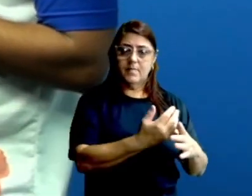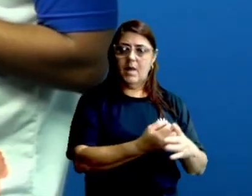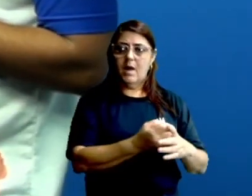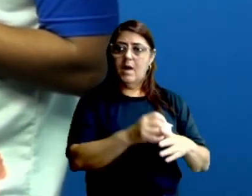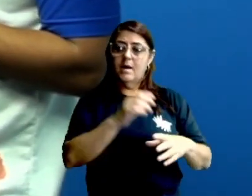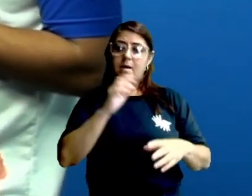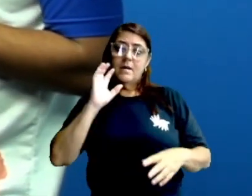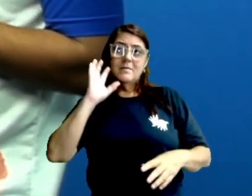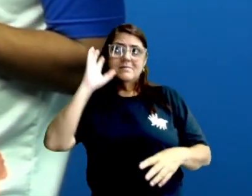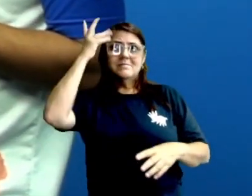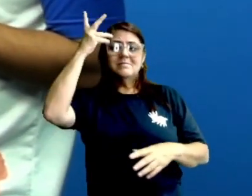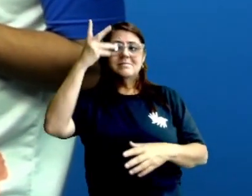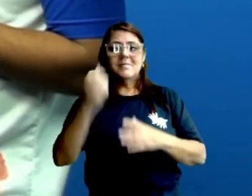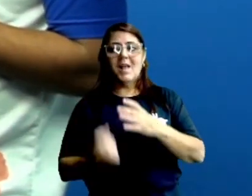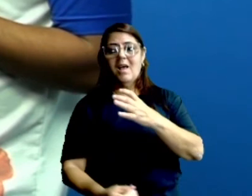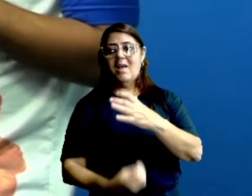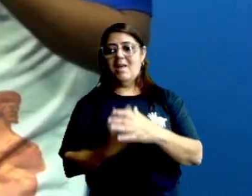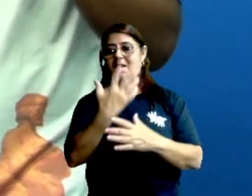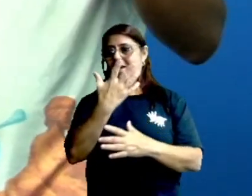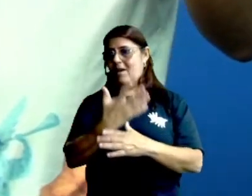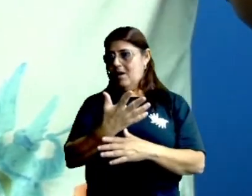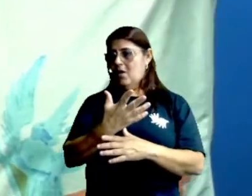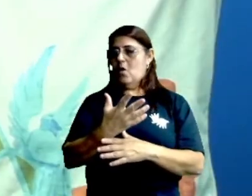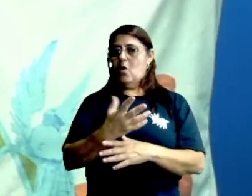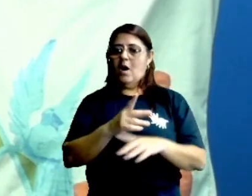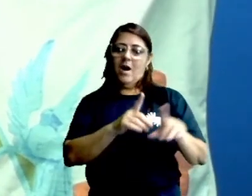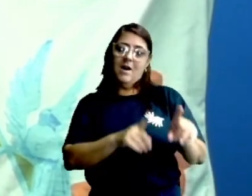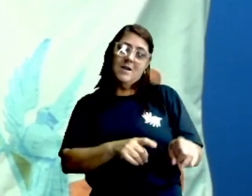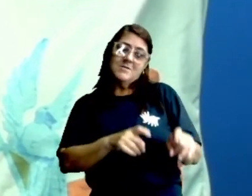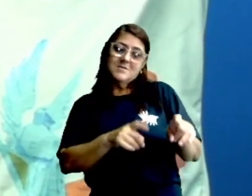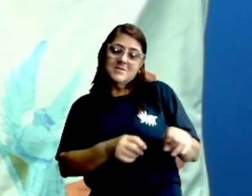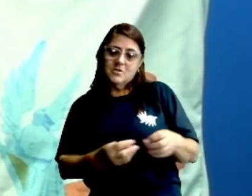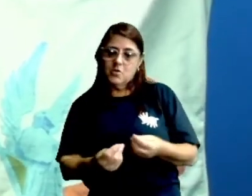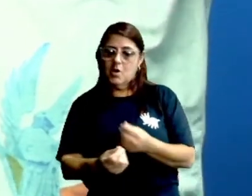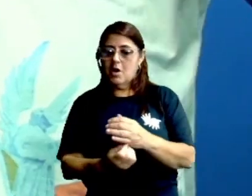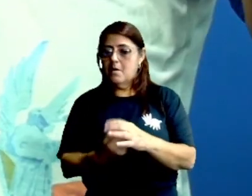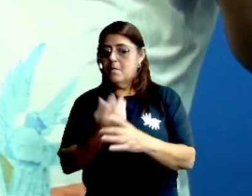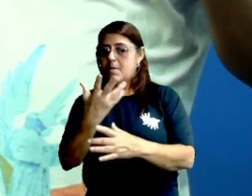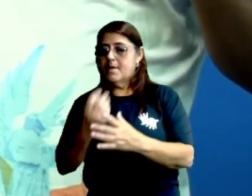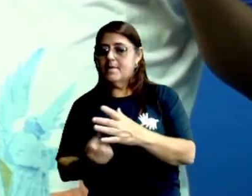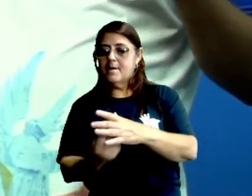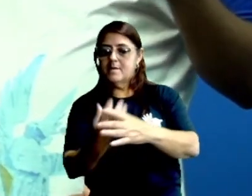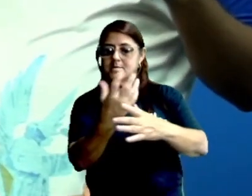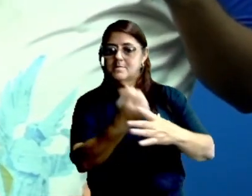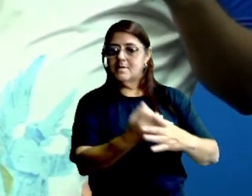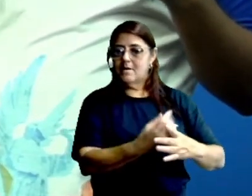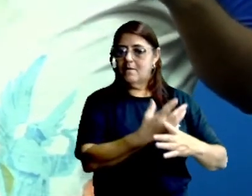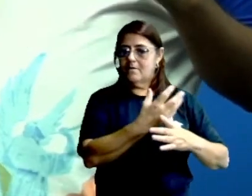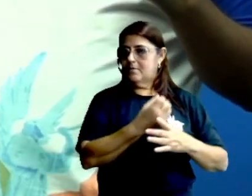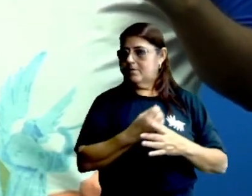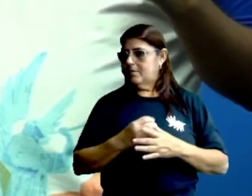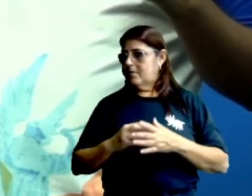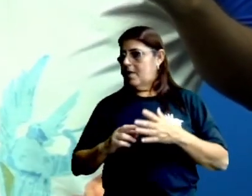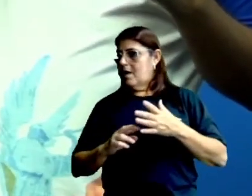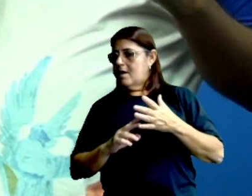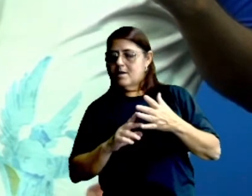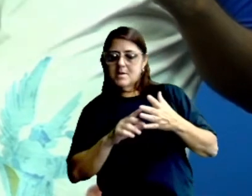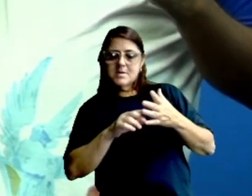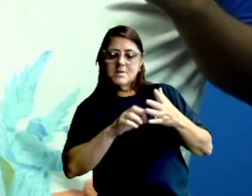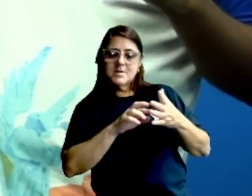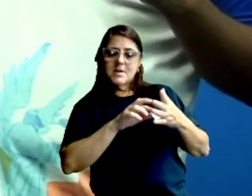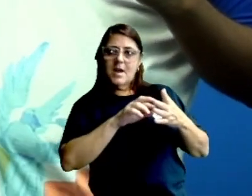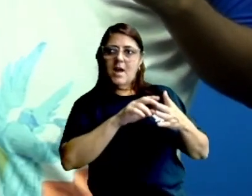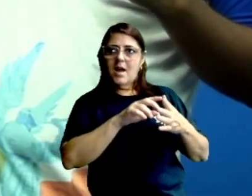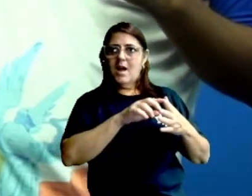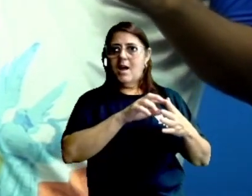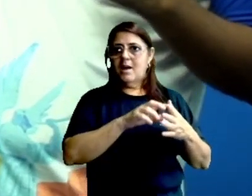criaram essa forma de agricultura aí para poder aproveitar o terreno montanhoso, né? Essas escadas, cada escada dessa